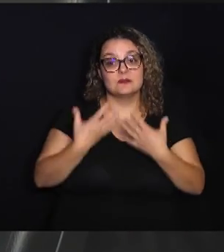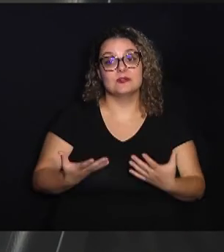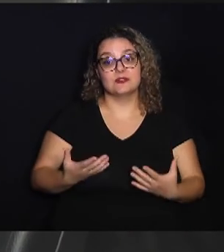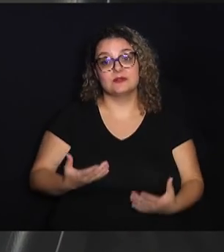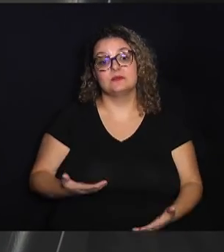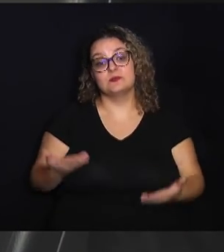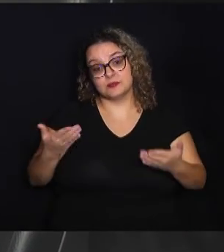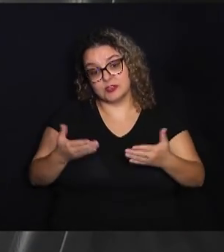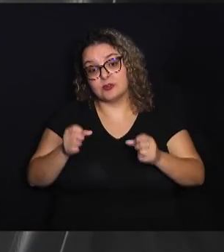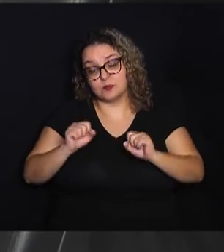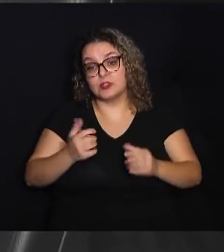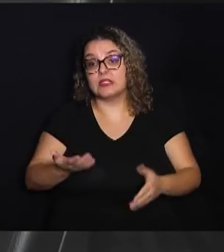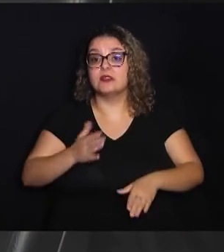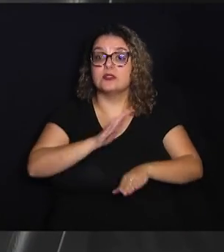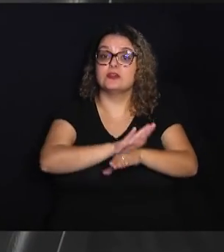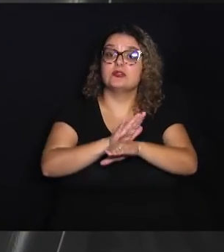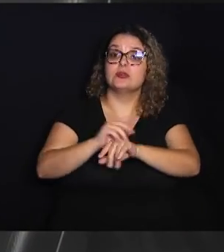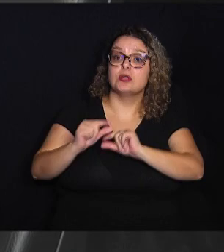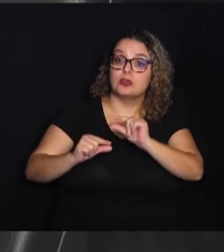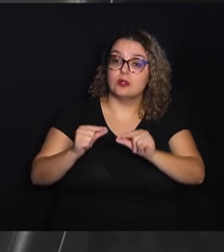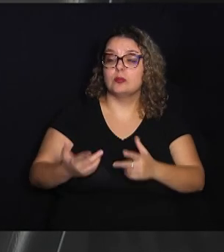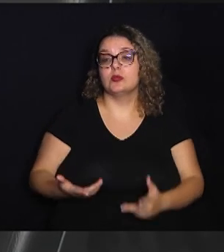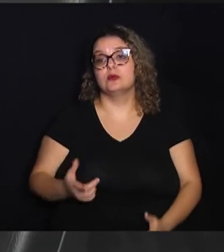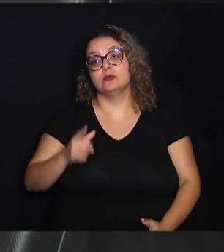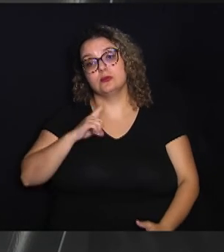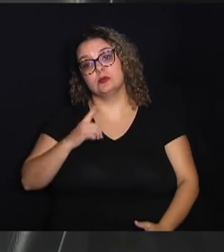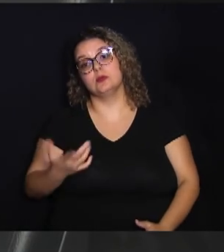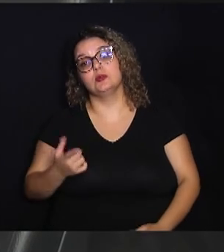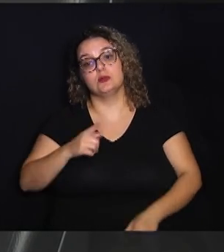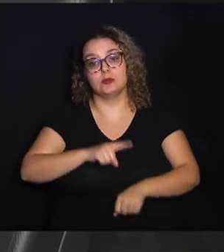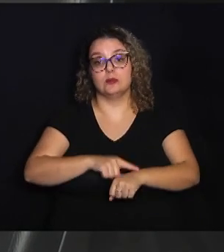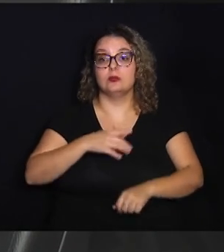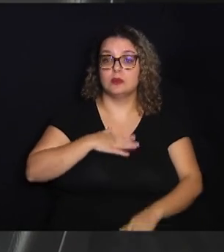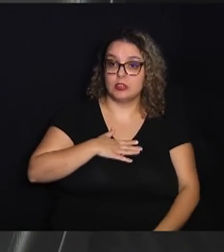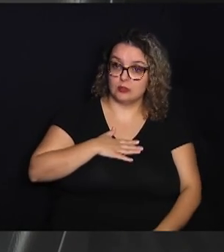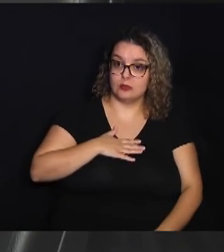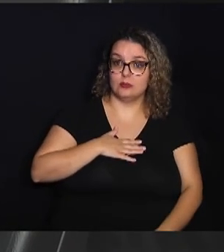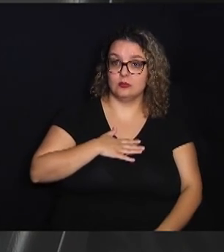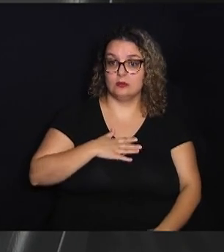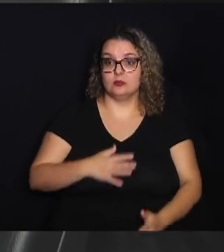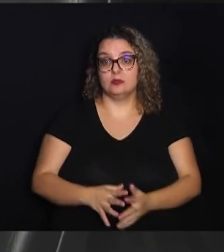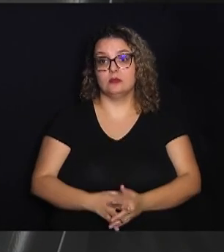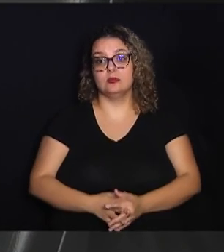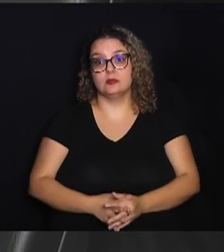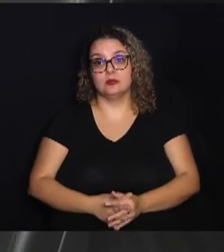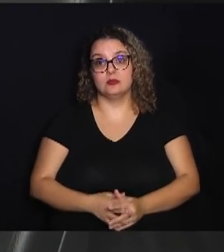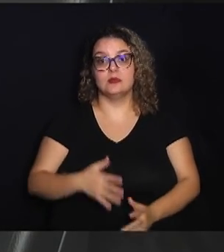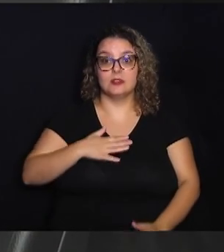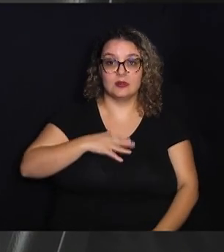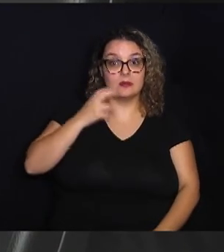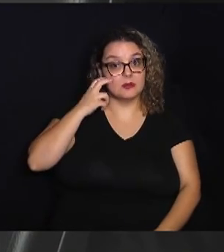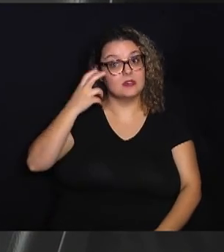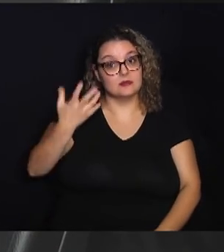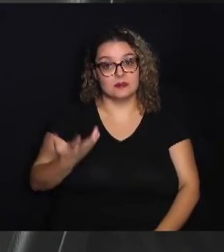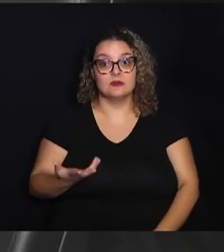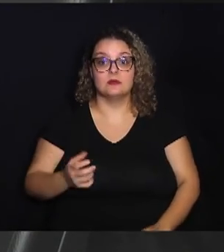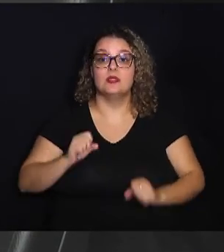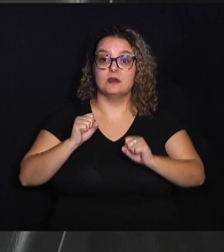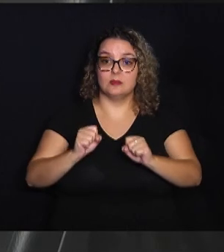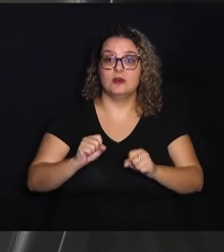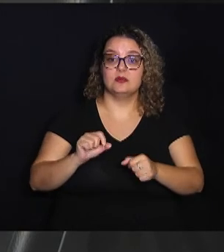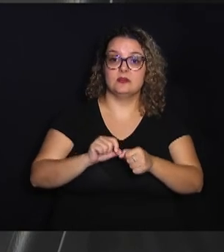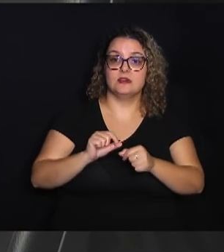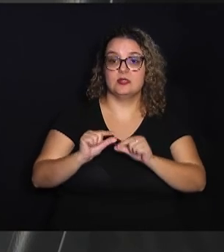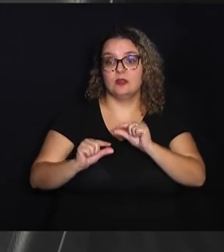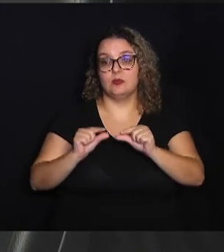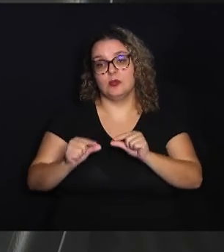agora eu poder contribuir um pouco daquilo que eu tenho, do meu tempo, né, da minha inteligência, né, para que a gente possa fazer um